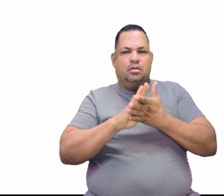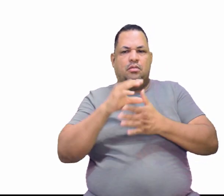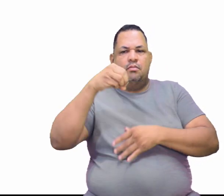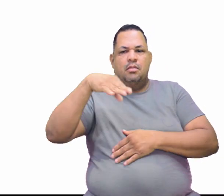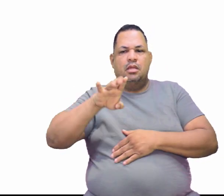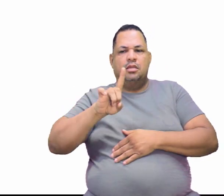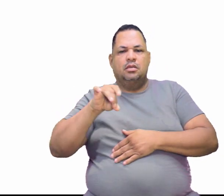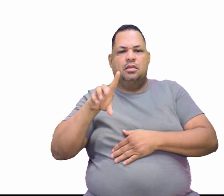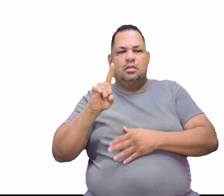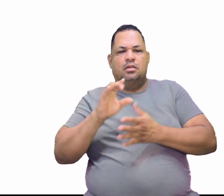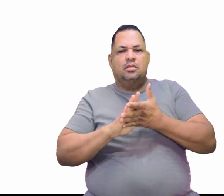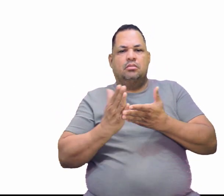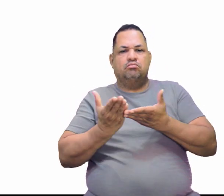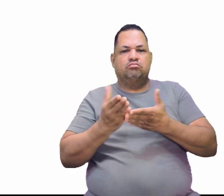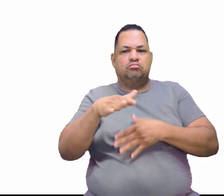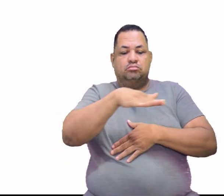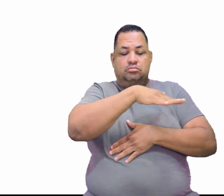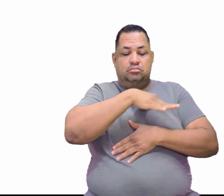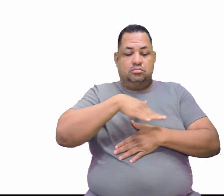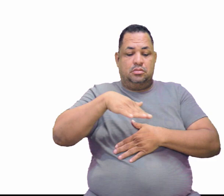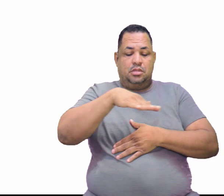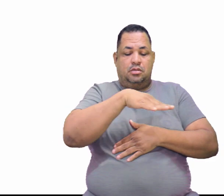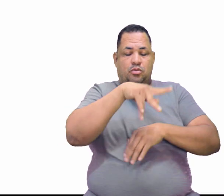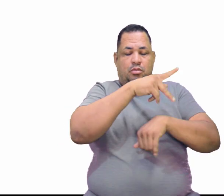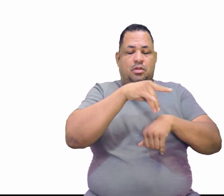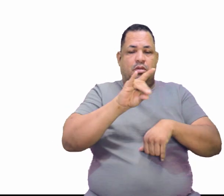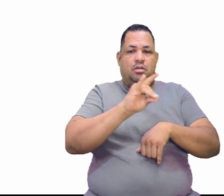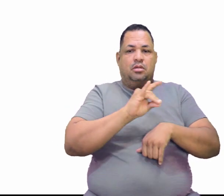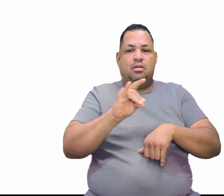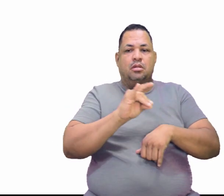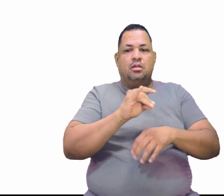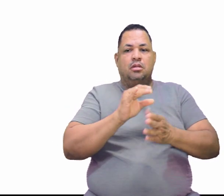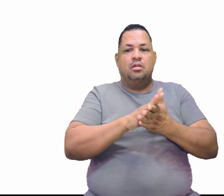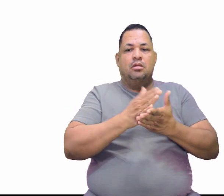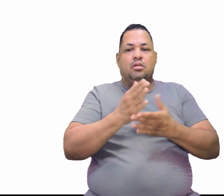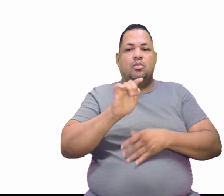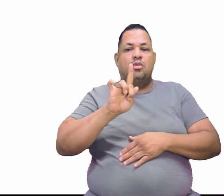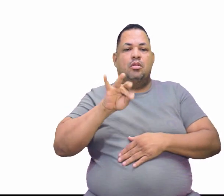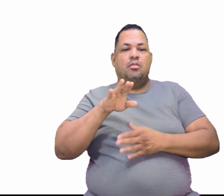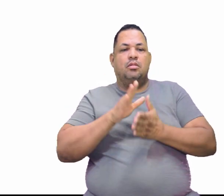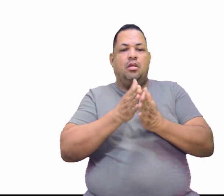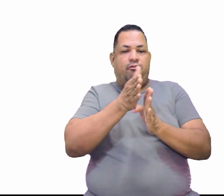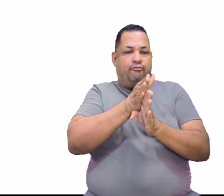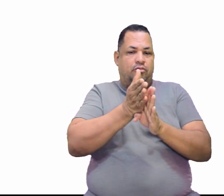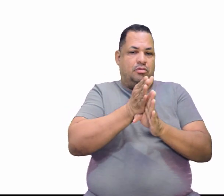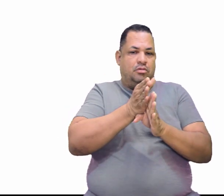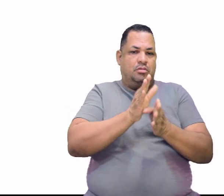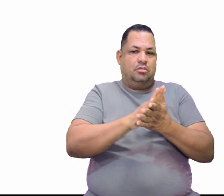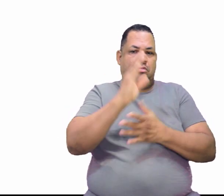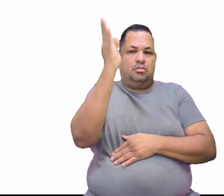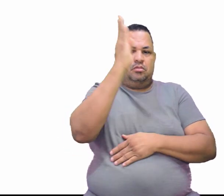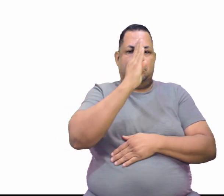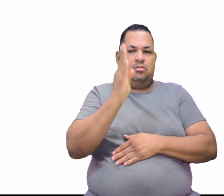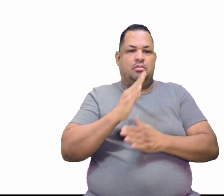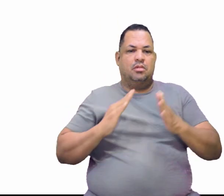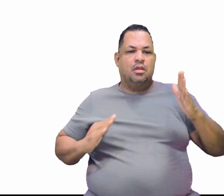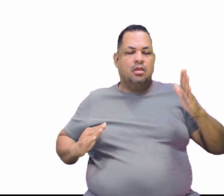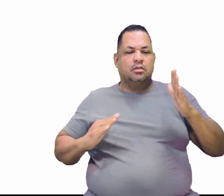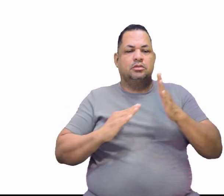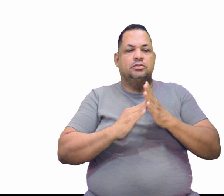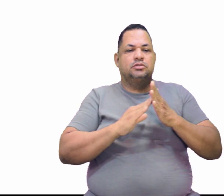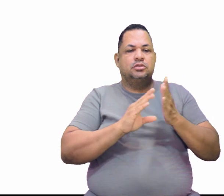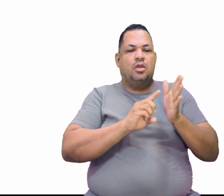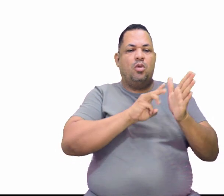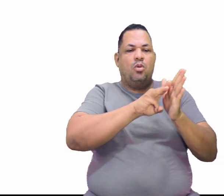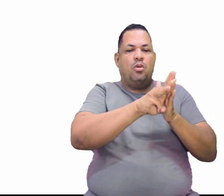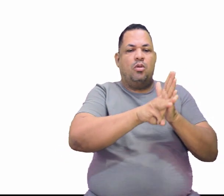boliviano, e Guaporé e Mamoré, na fronteira desse país com o Brasil, atingia-se o